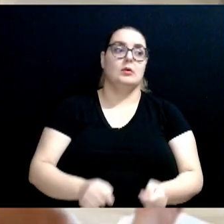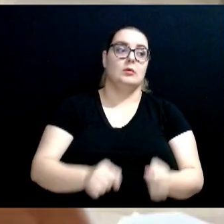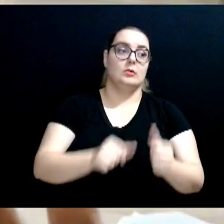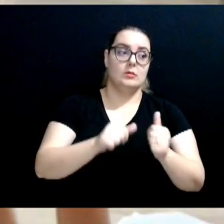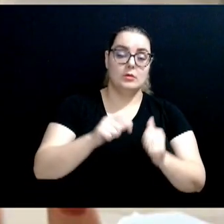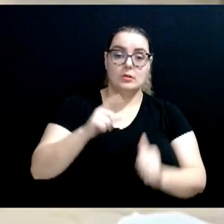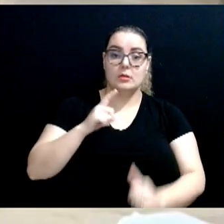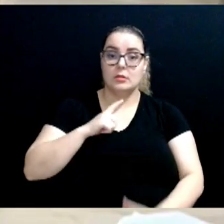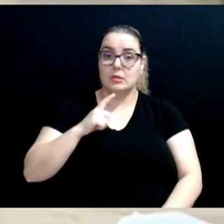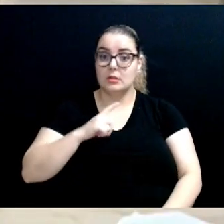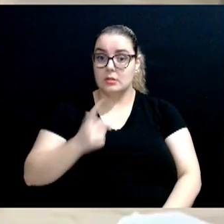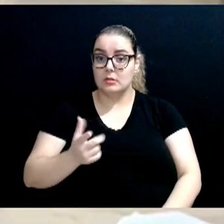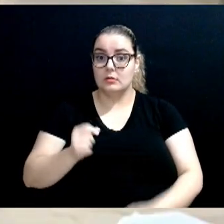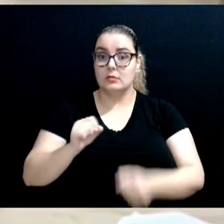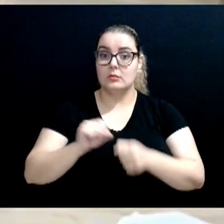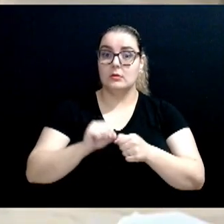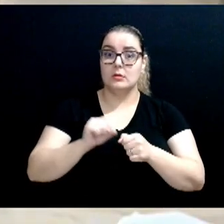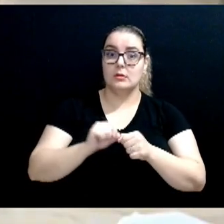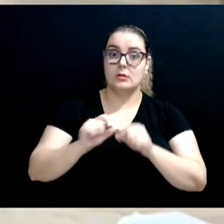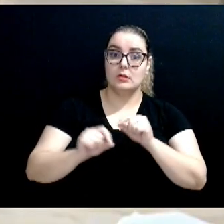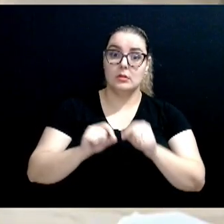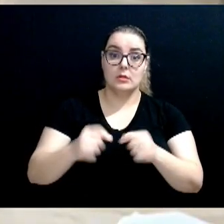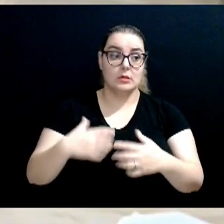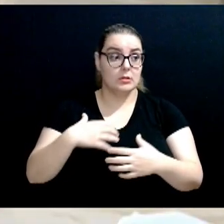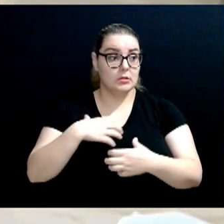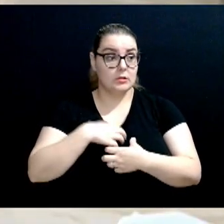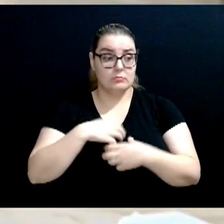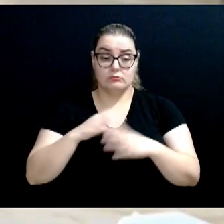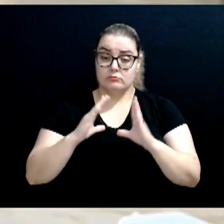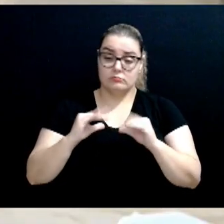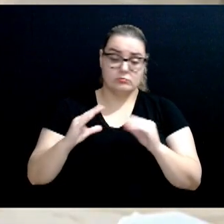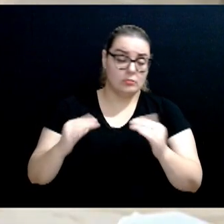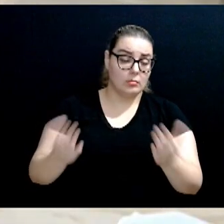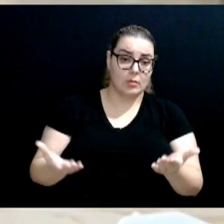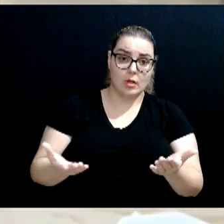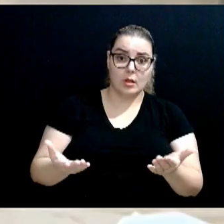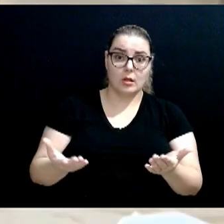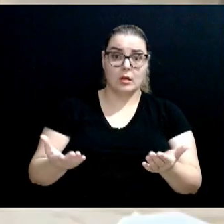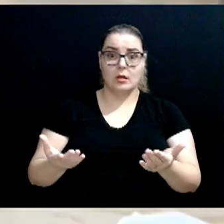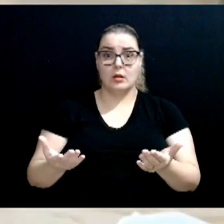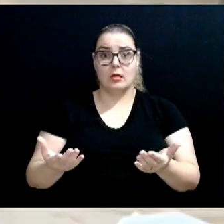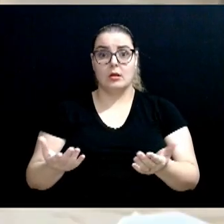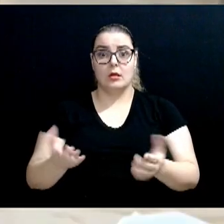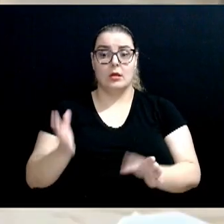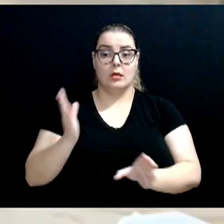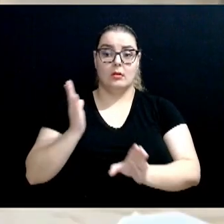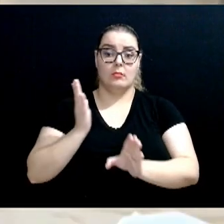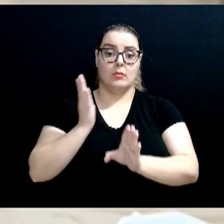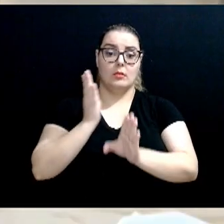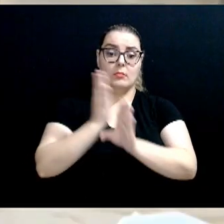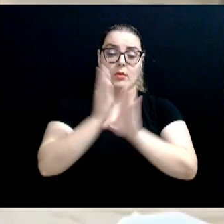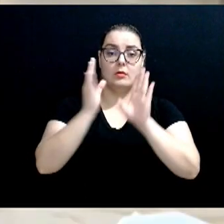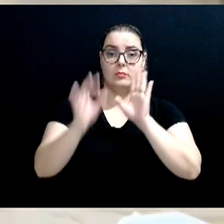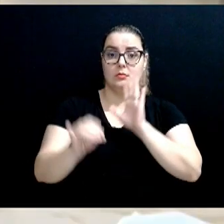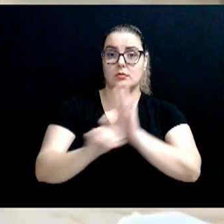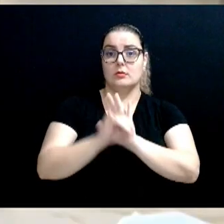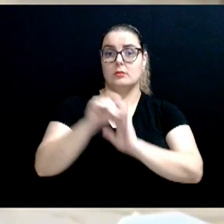com que ela se sentisse muito confortável ali, ela foi se identificando com aquele personagem e